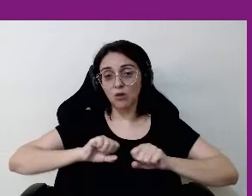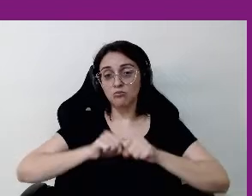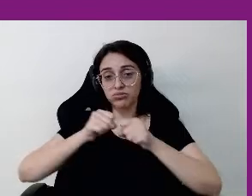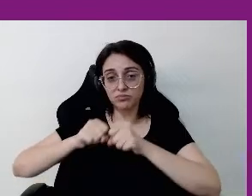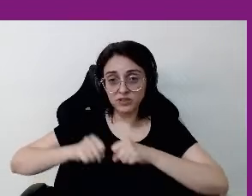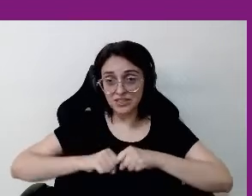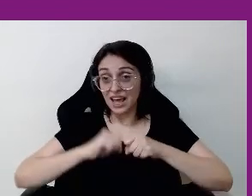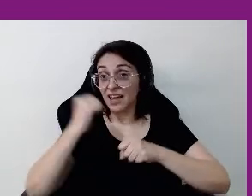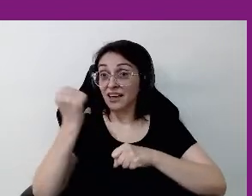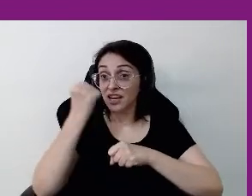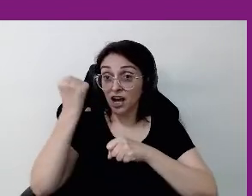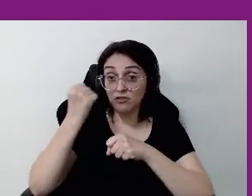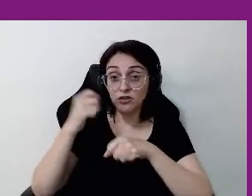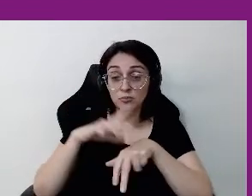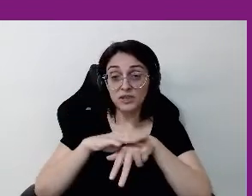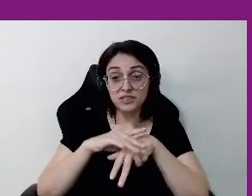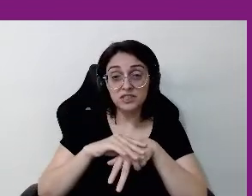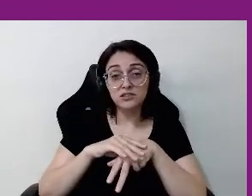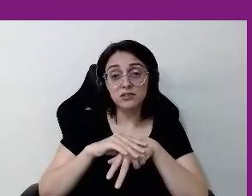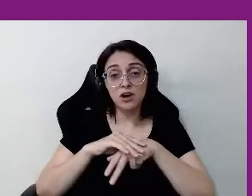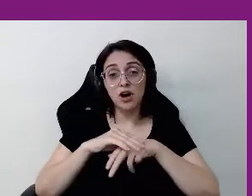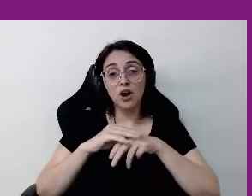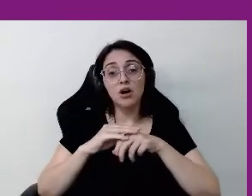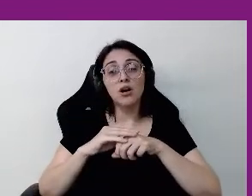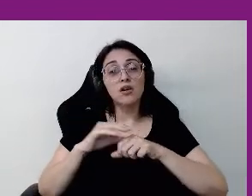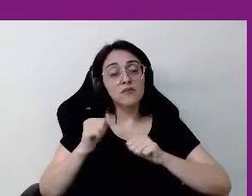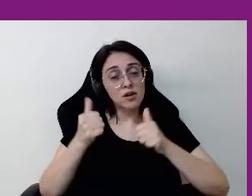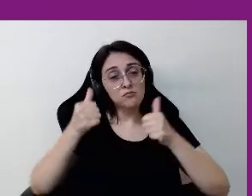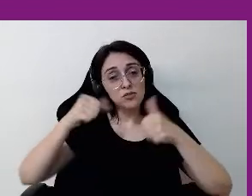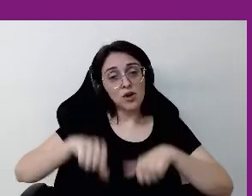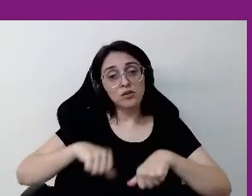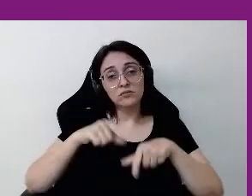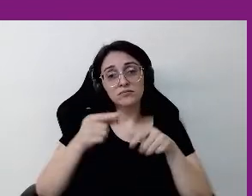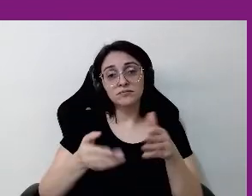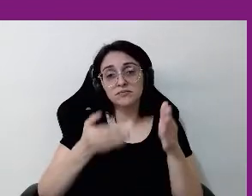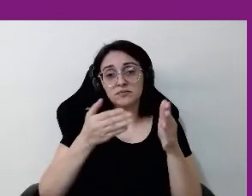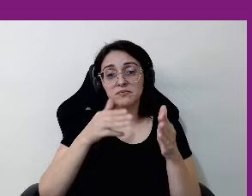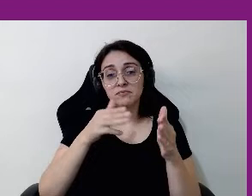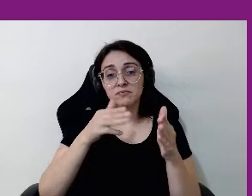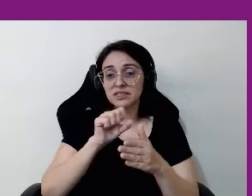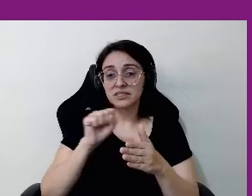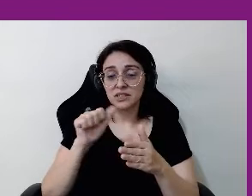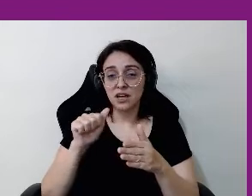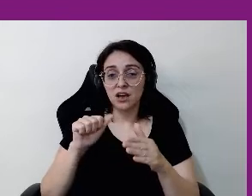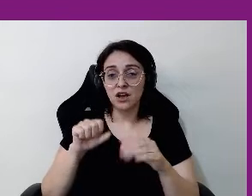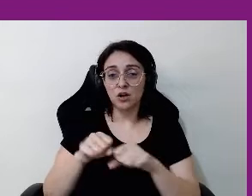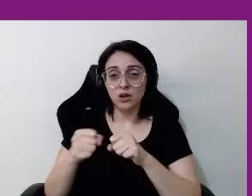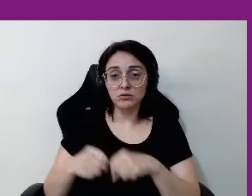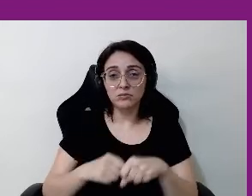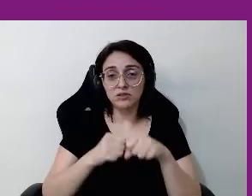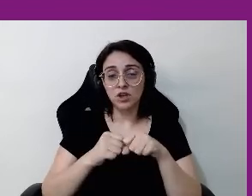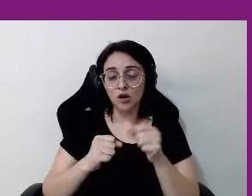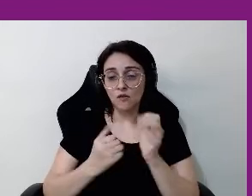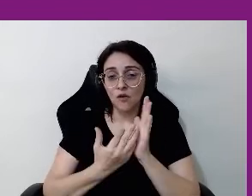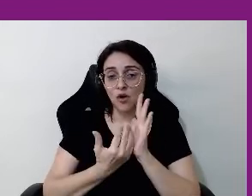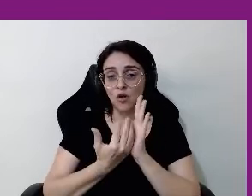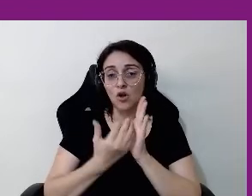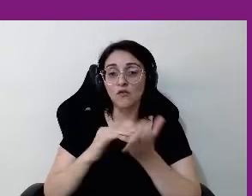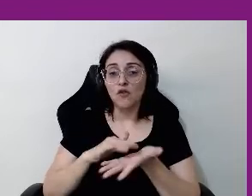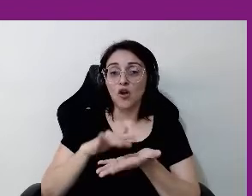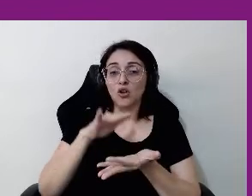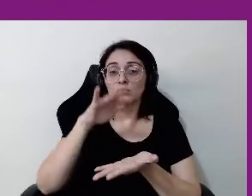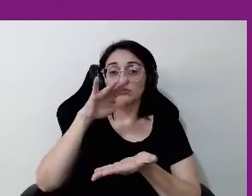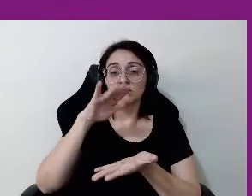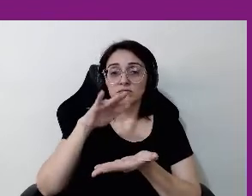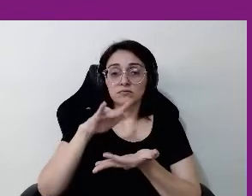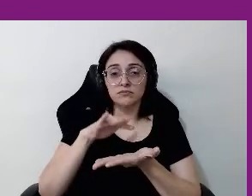mais grave o paciente, mais massa de colapso. Isso vai fazer com que o volume corrente caia,